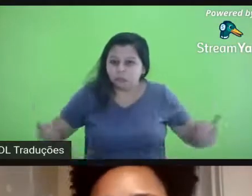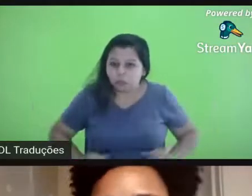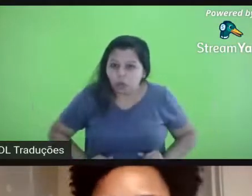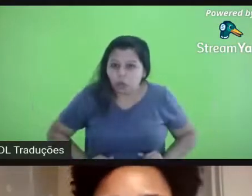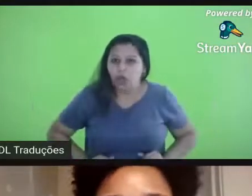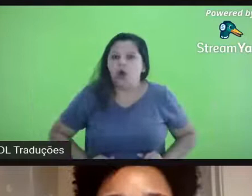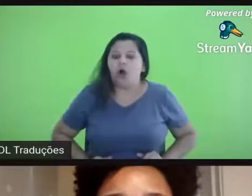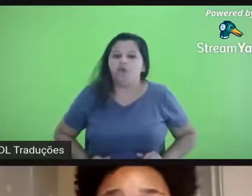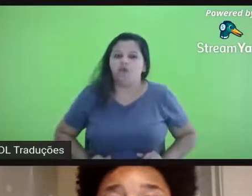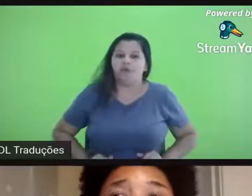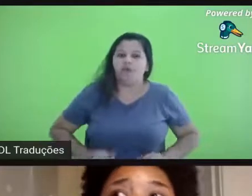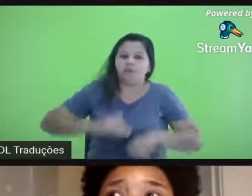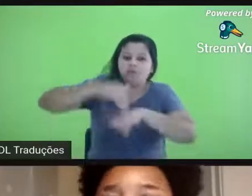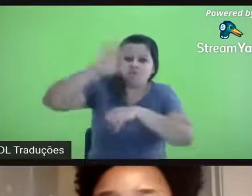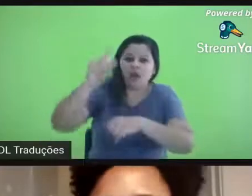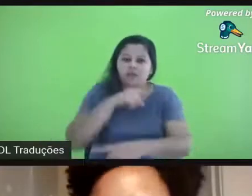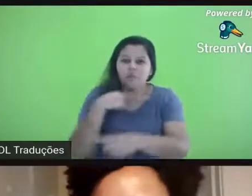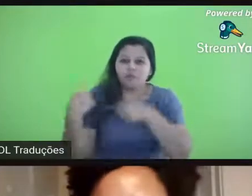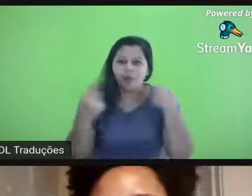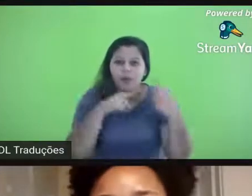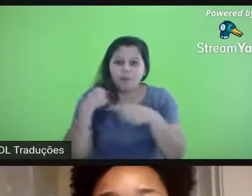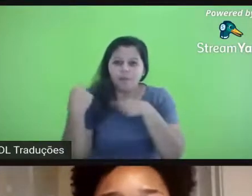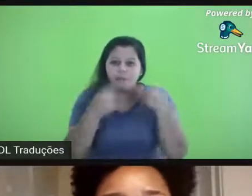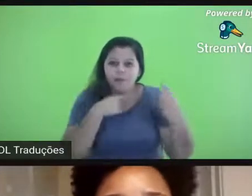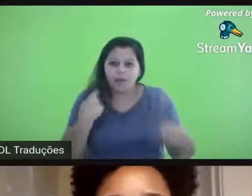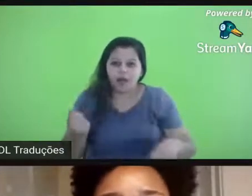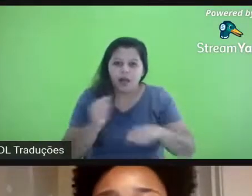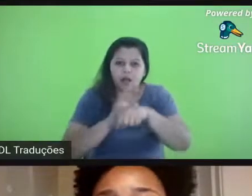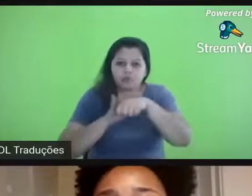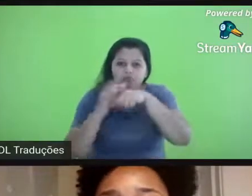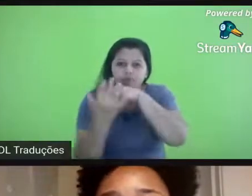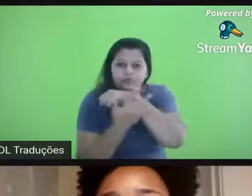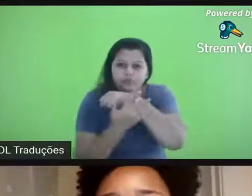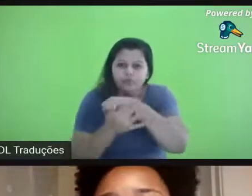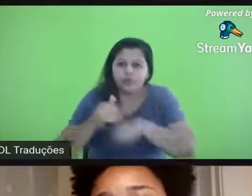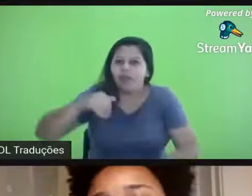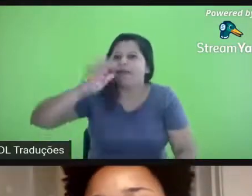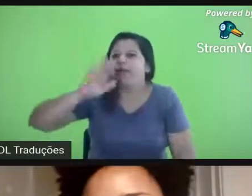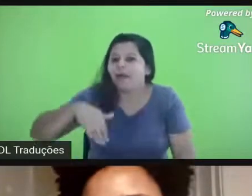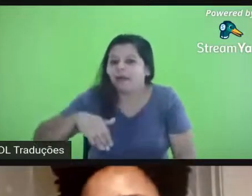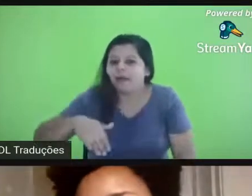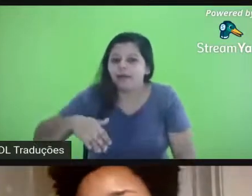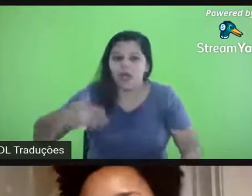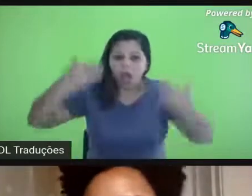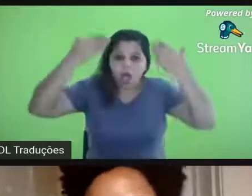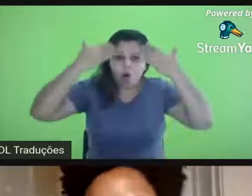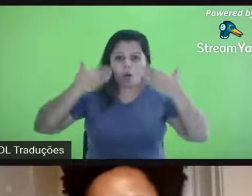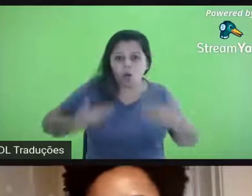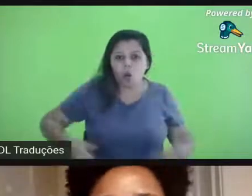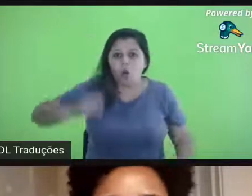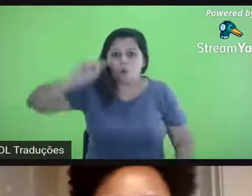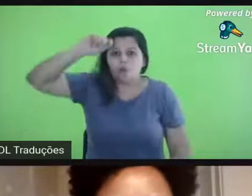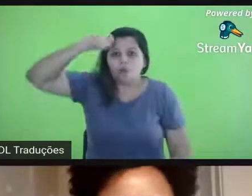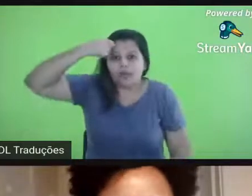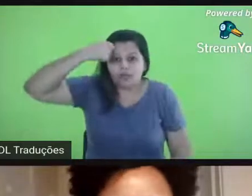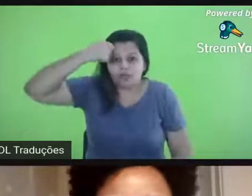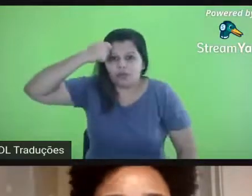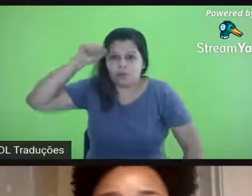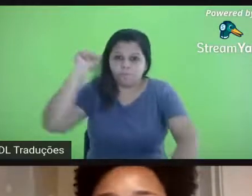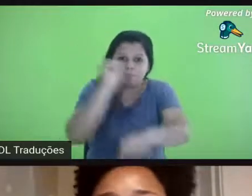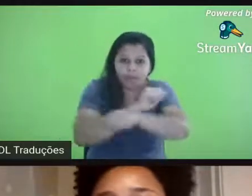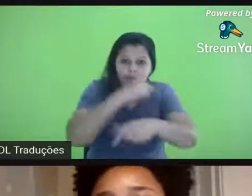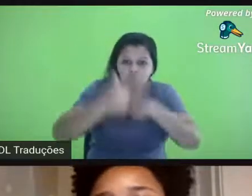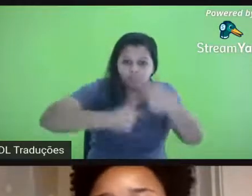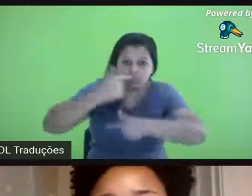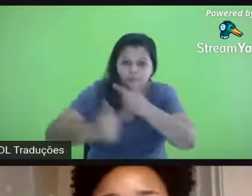essa pandemia, ele é um corpo preto, ele é um corpo que não parou de trabalhar. Ele é um corpo